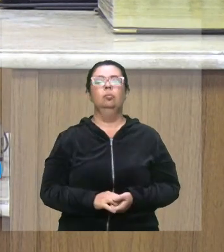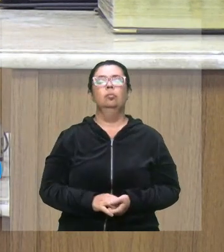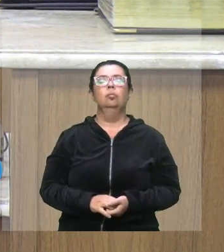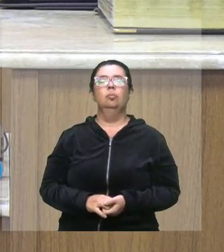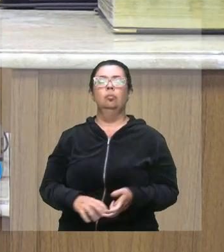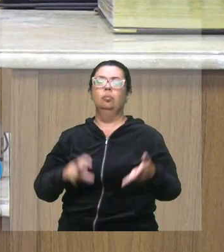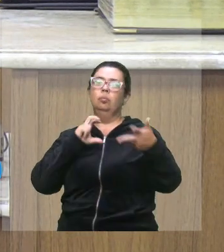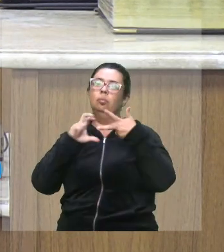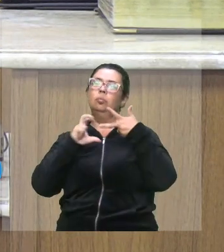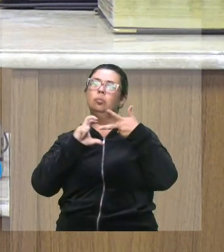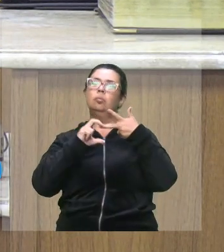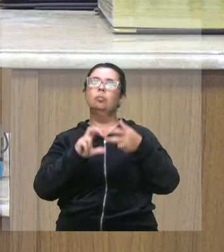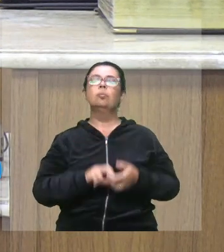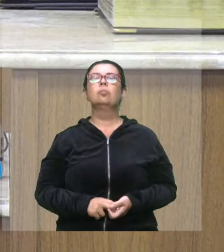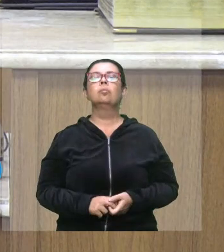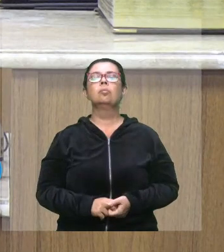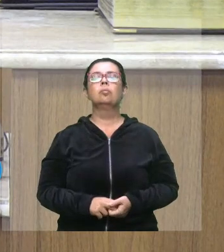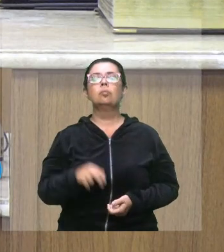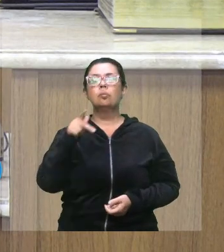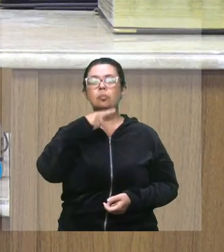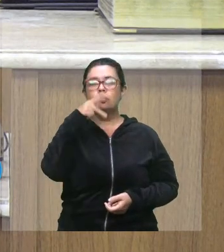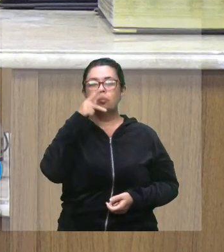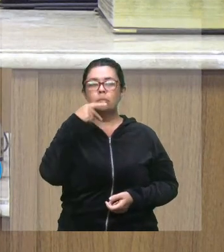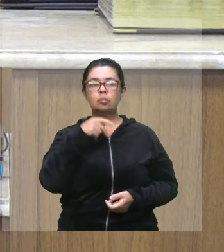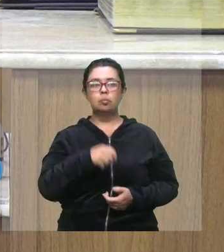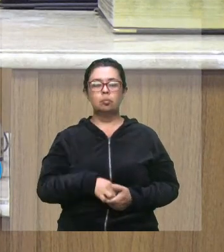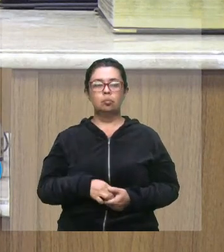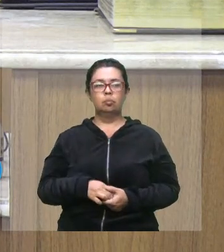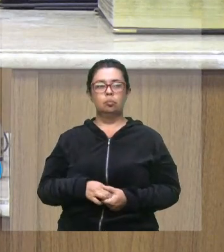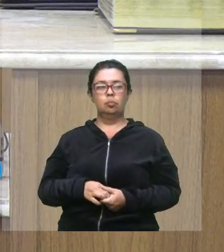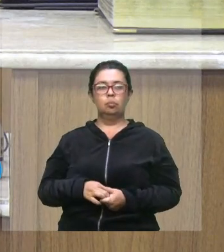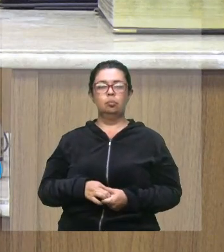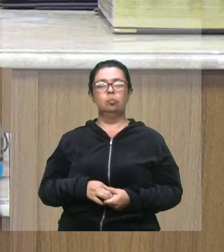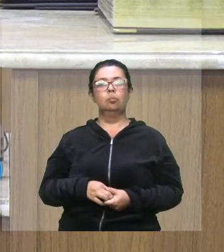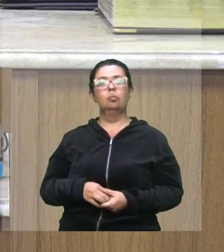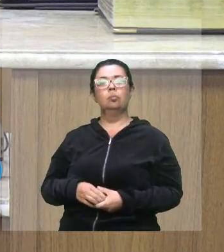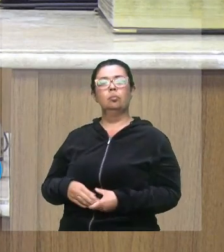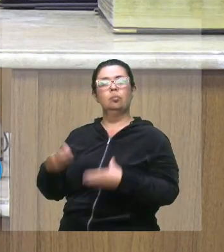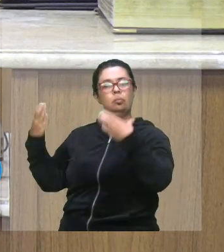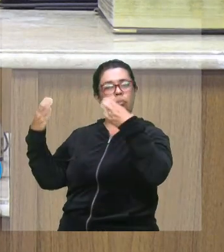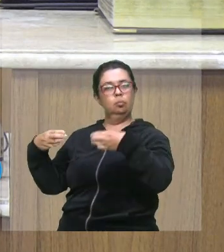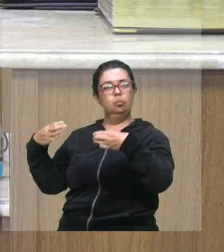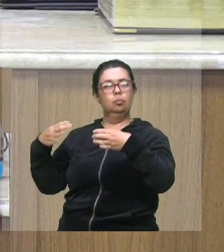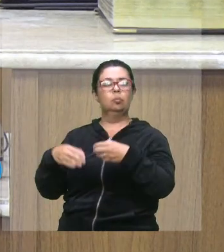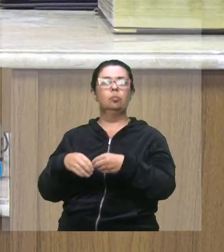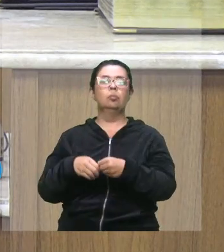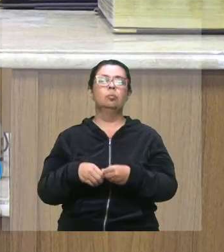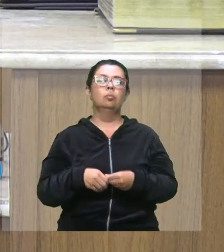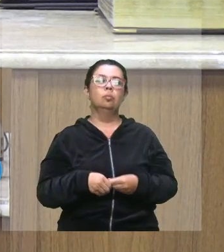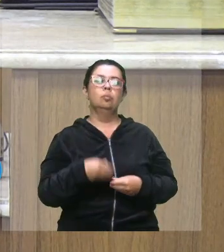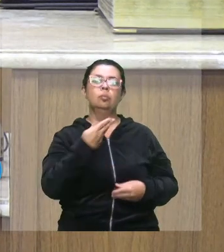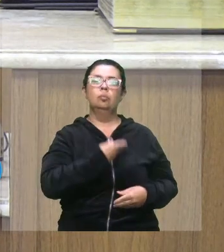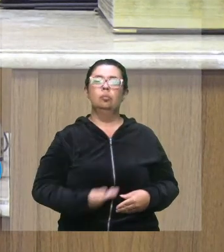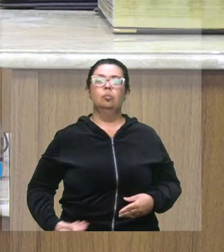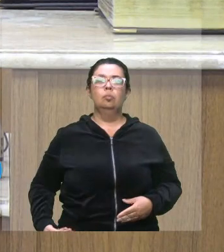9.354/2024 do Poder Executivo dispõe sobre a homologação de concurso público número